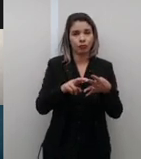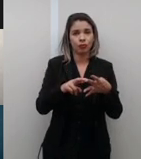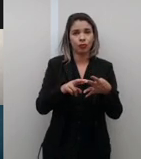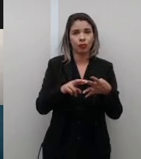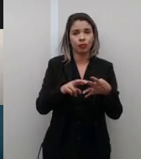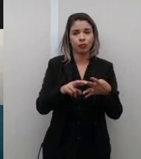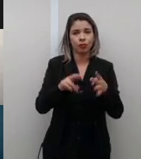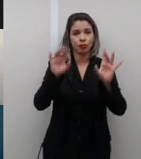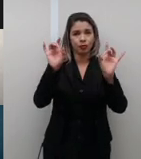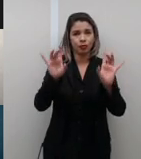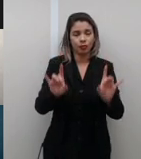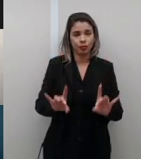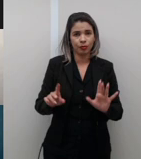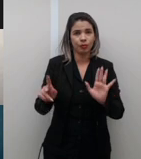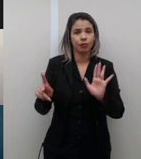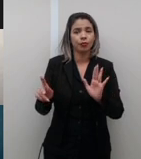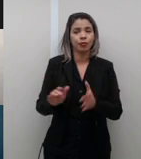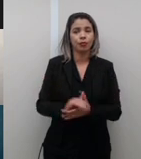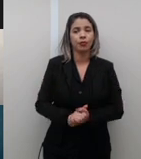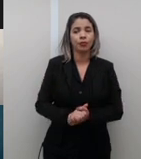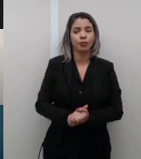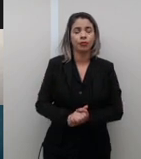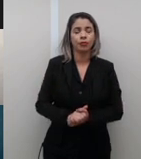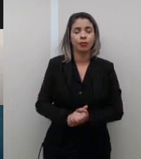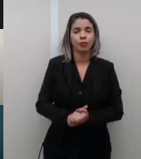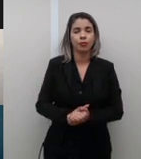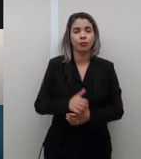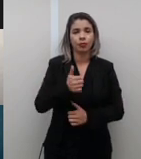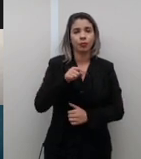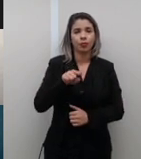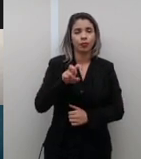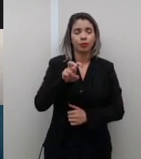no recurso especial, nos declaratórios, no agravo do Aresp